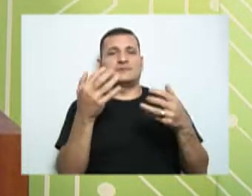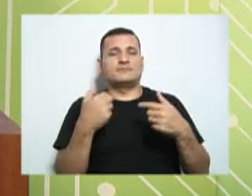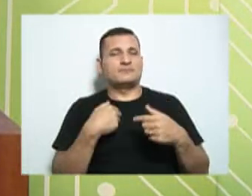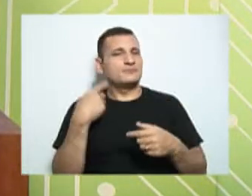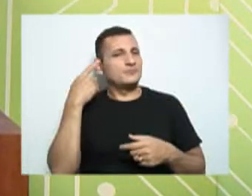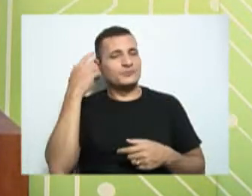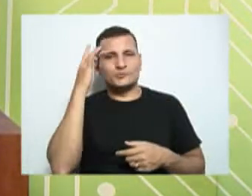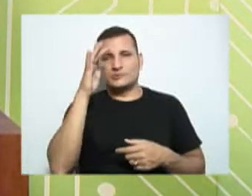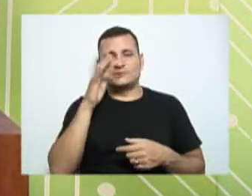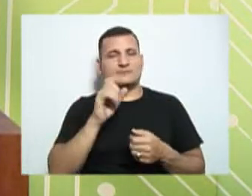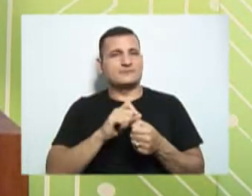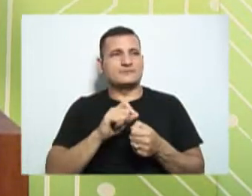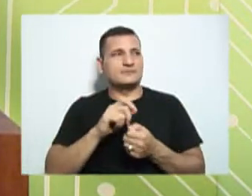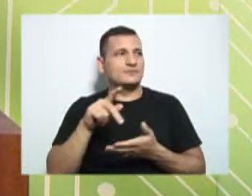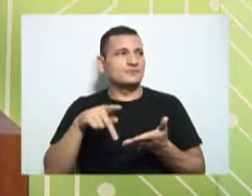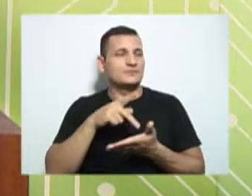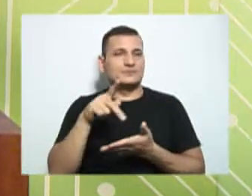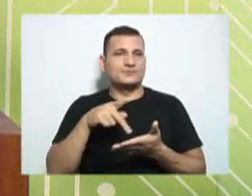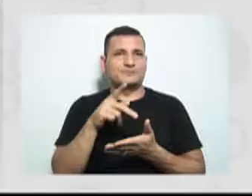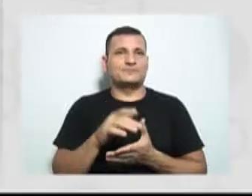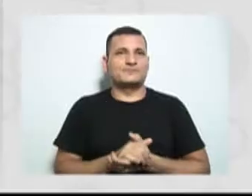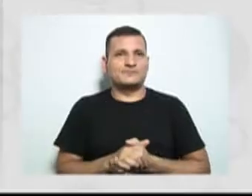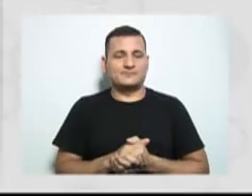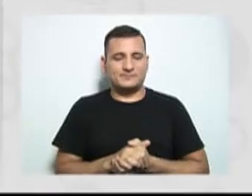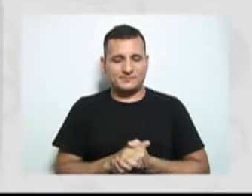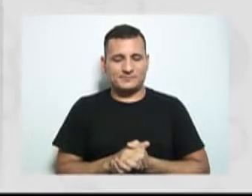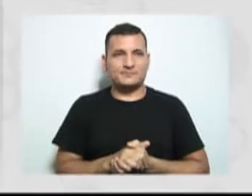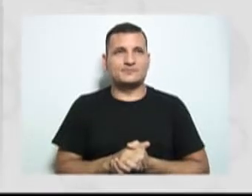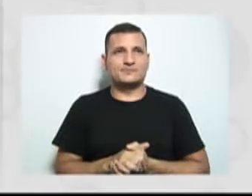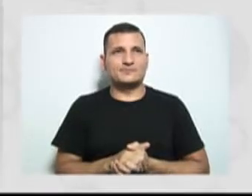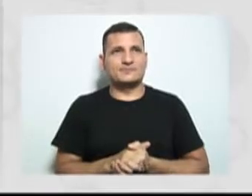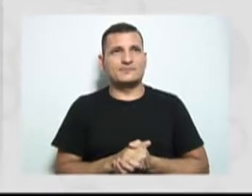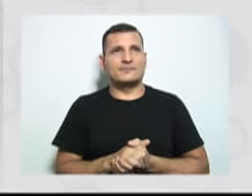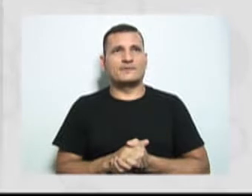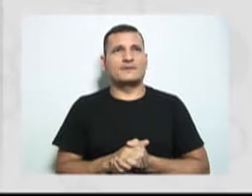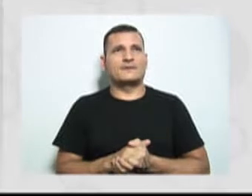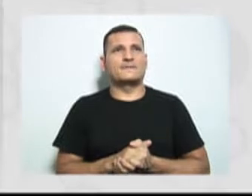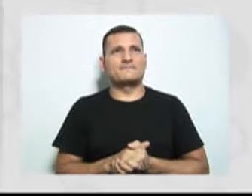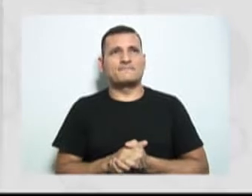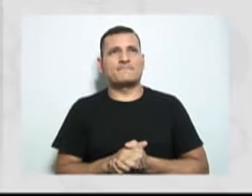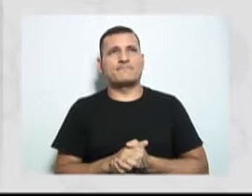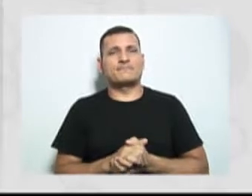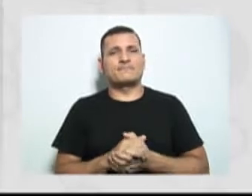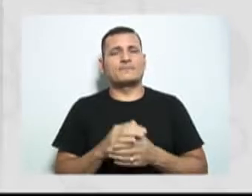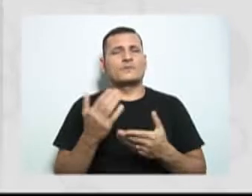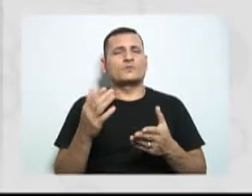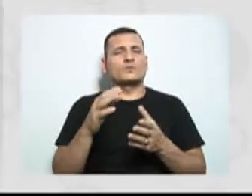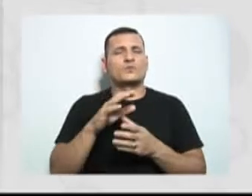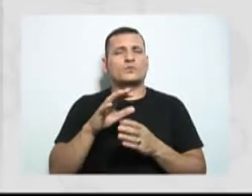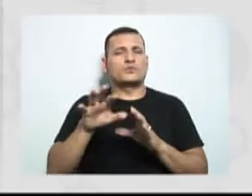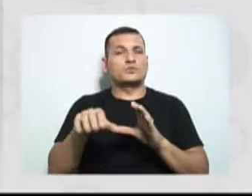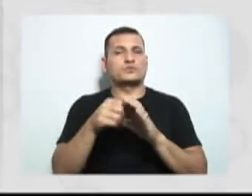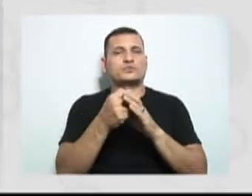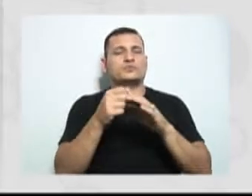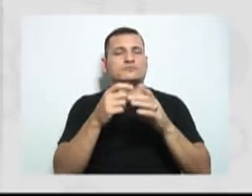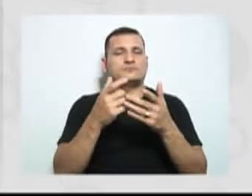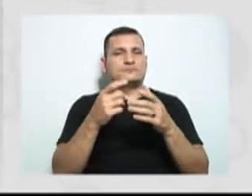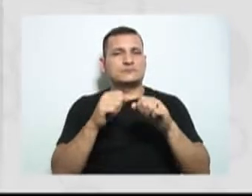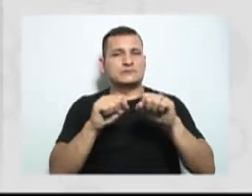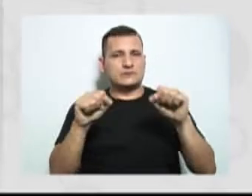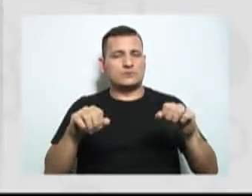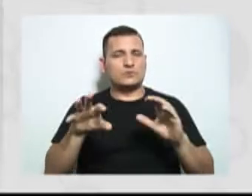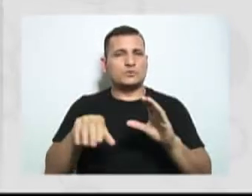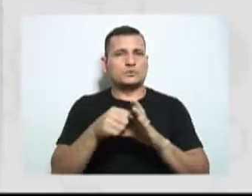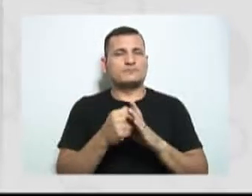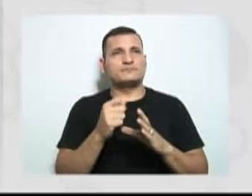fazer pudim. Então, vamos lá continuar no slide. O sistema de custeio por absorção ainda. Nós temos o quê? É um pouco